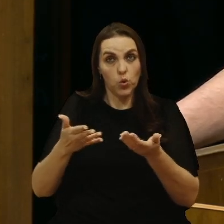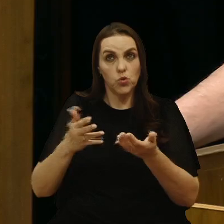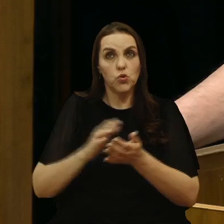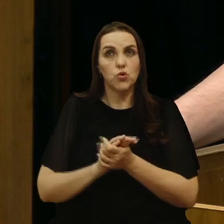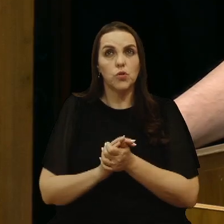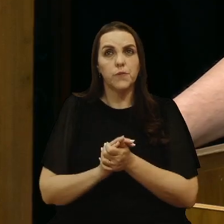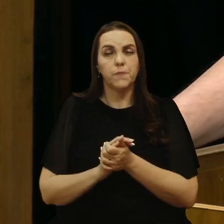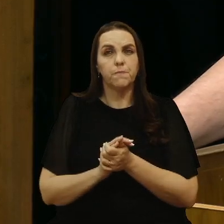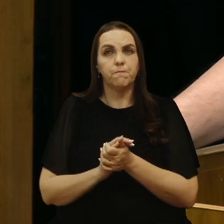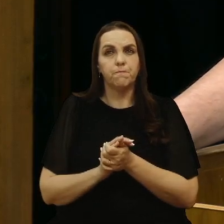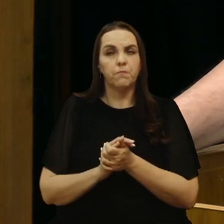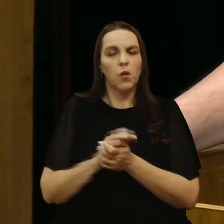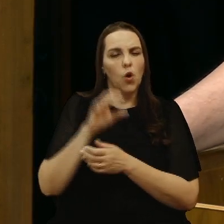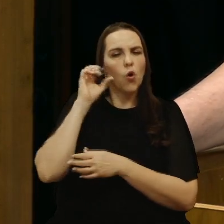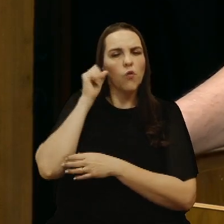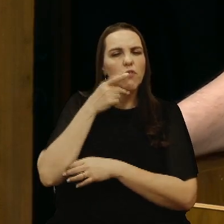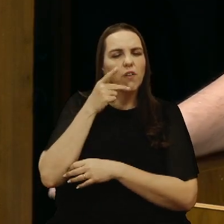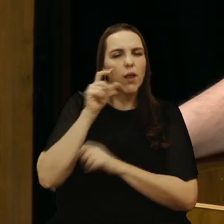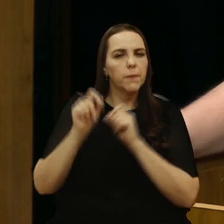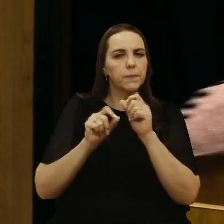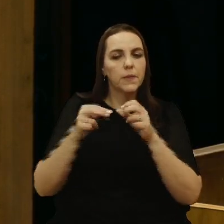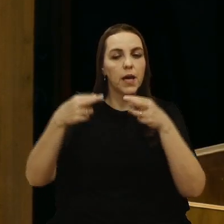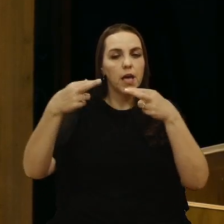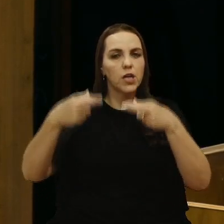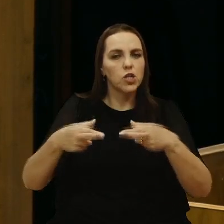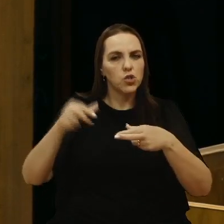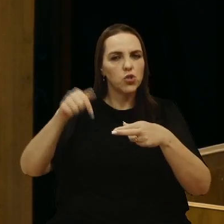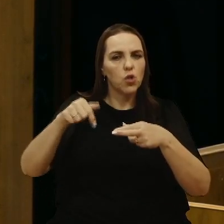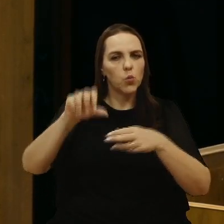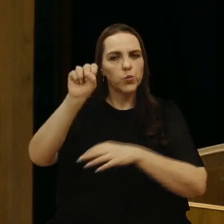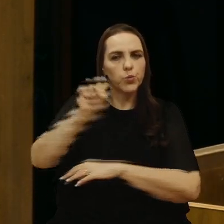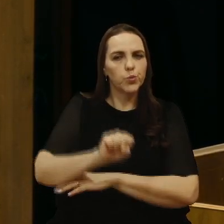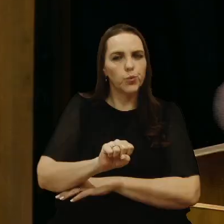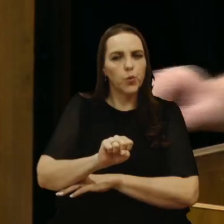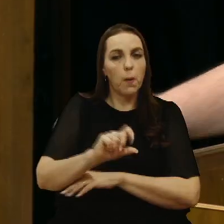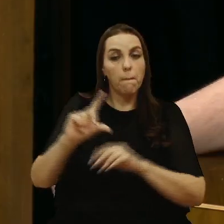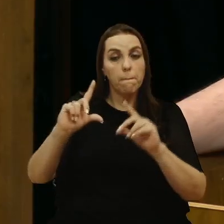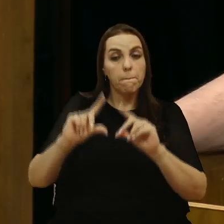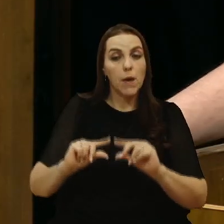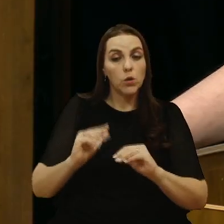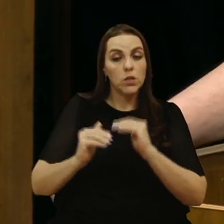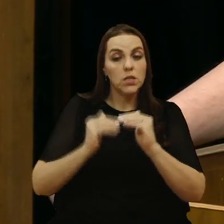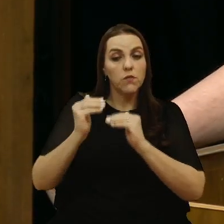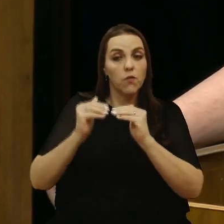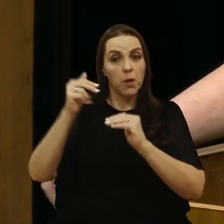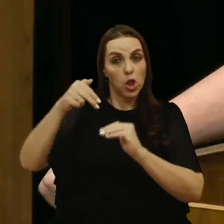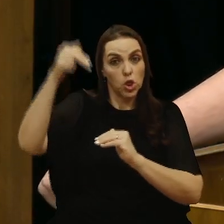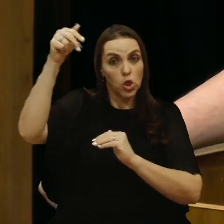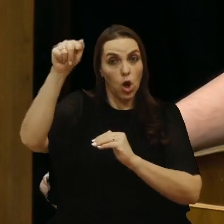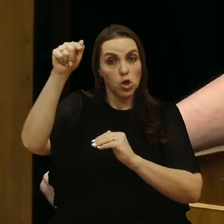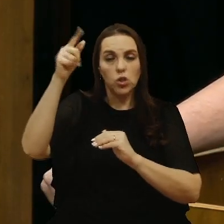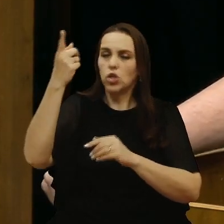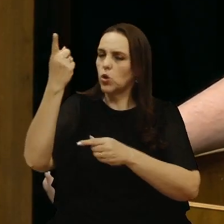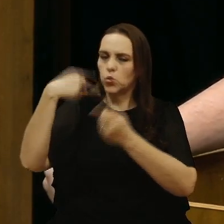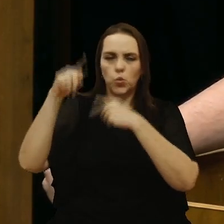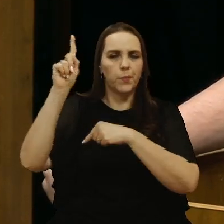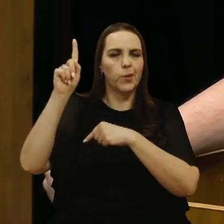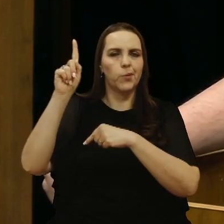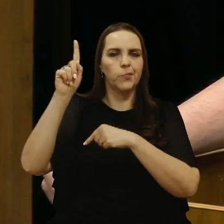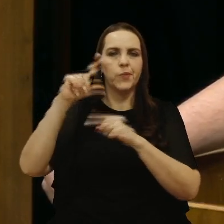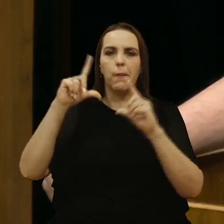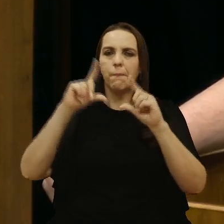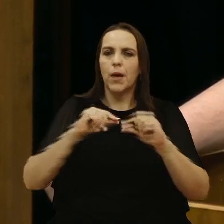que se ouvia falar muitas vezes de que a região com o menor desenvolvimento da cidade era a Zona Norte, hoje isso já foi superado. Hoje a região com o